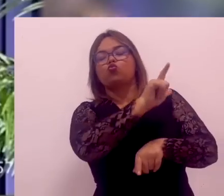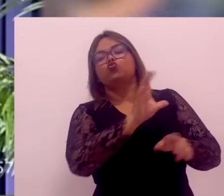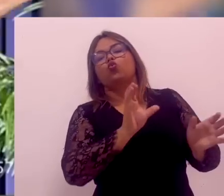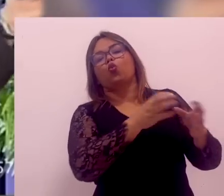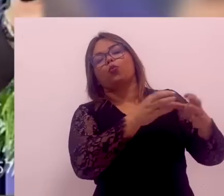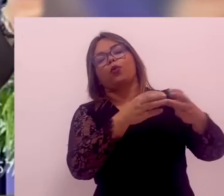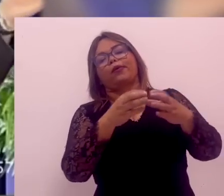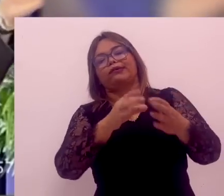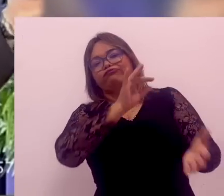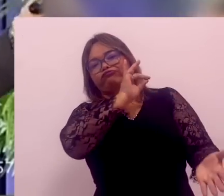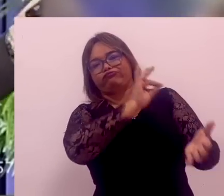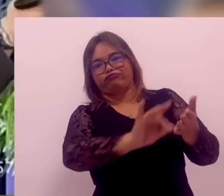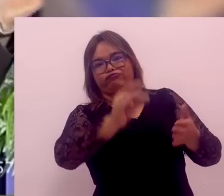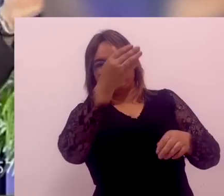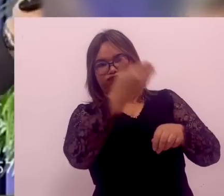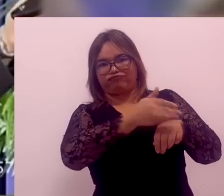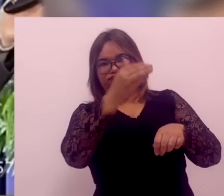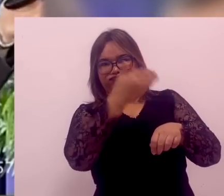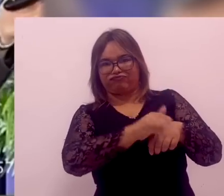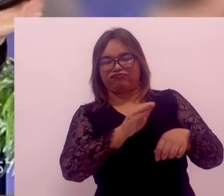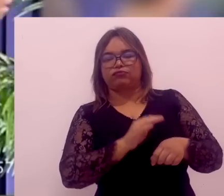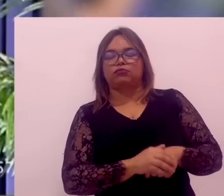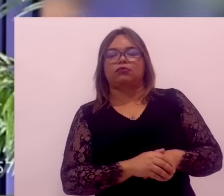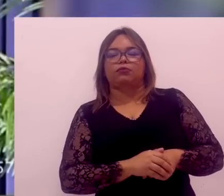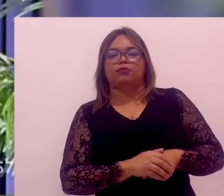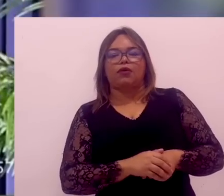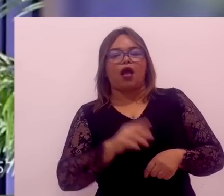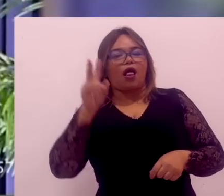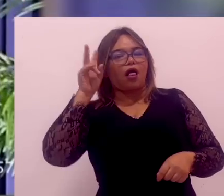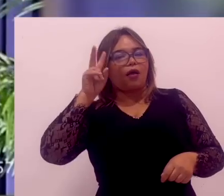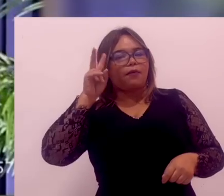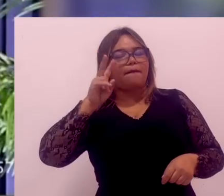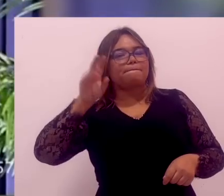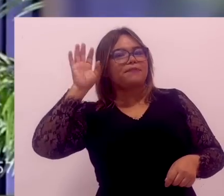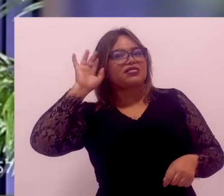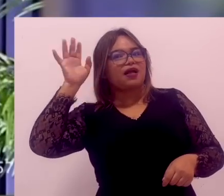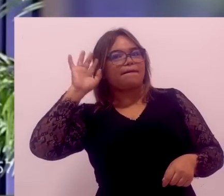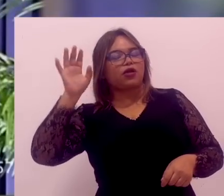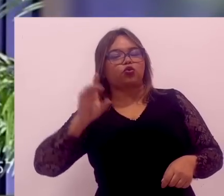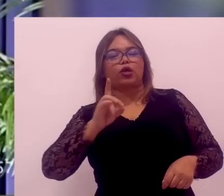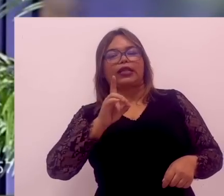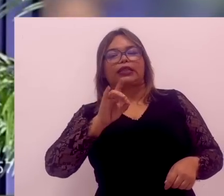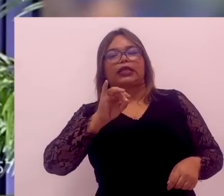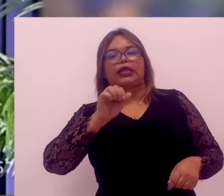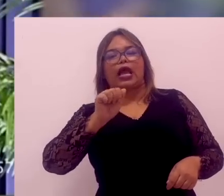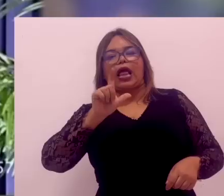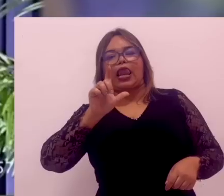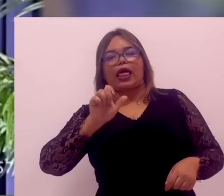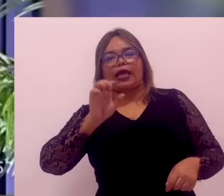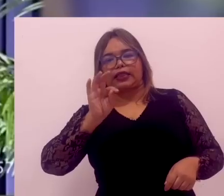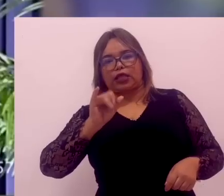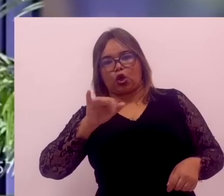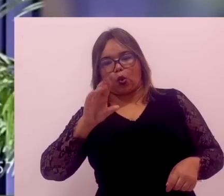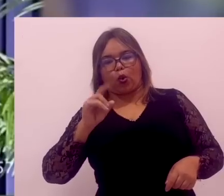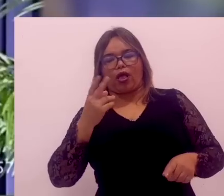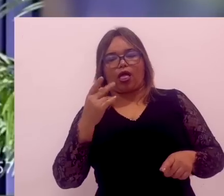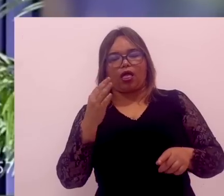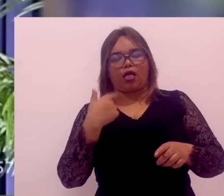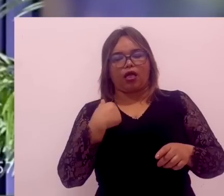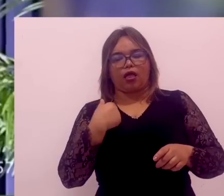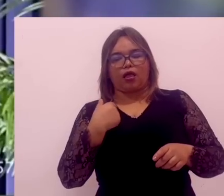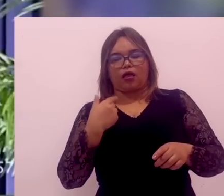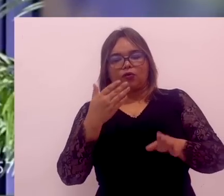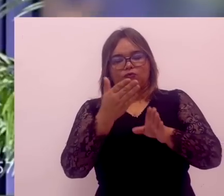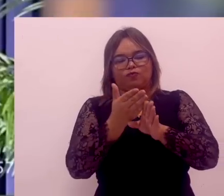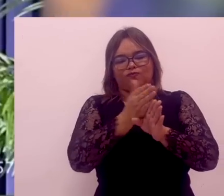princípio de Hegel? Você cria fricção entre as raças para que você possa ter a síntese no final e causar uma